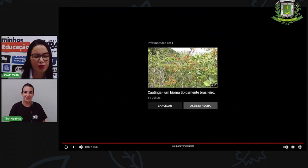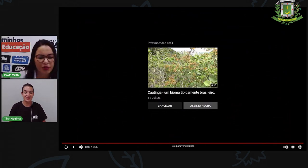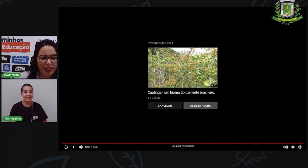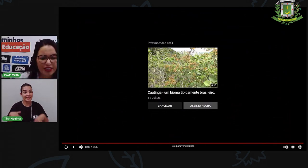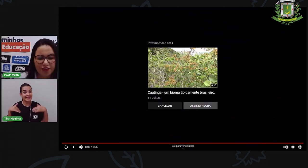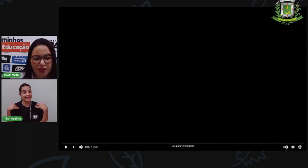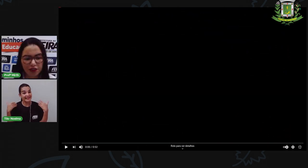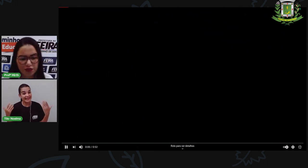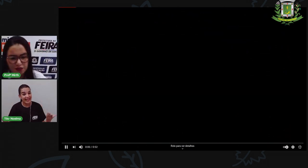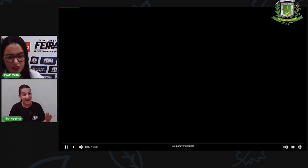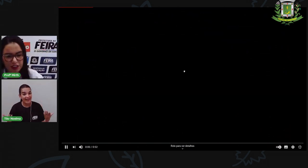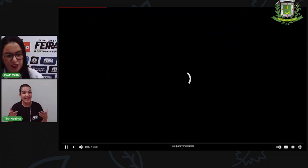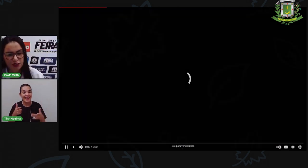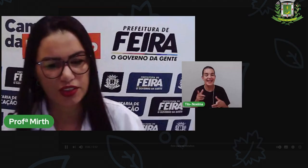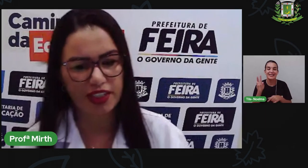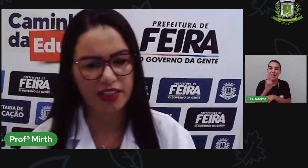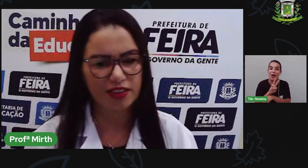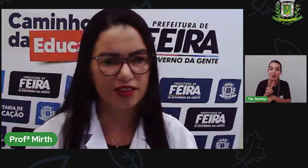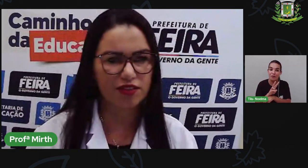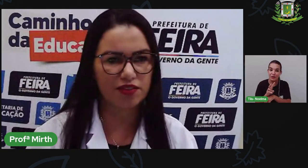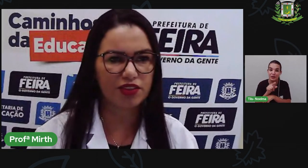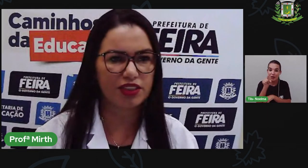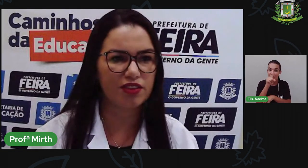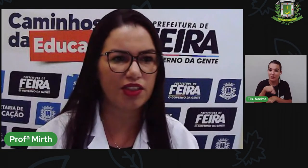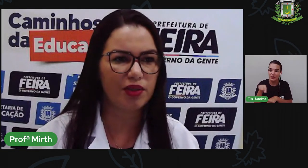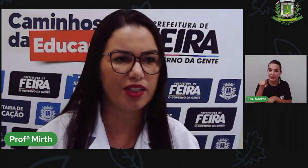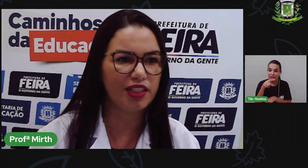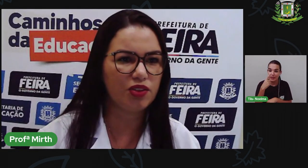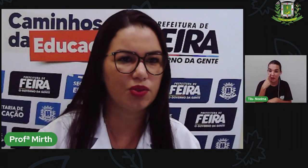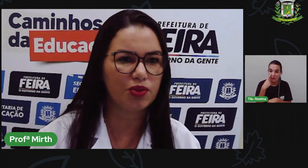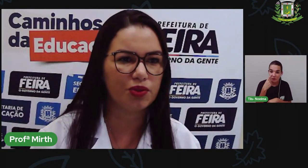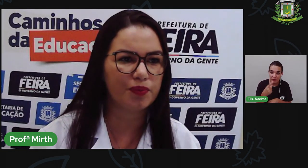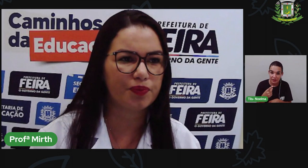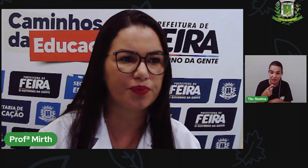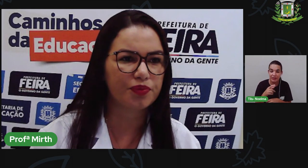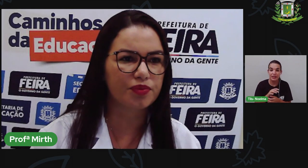Pronto Esse foi um vídeo Que vocês viram aí